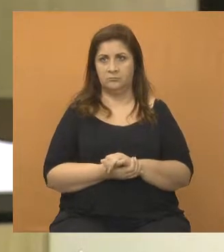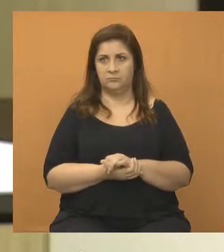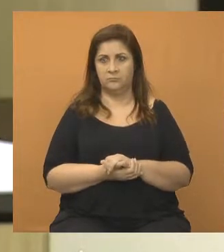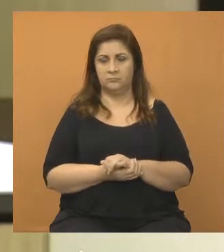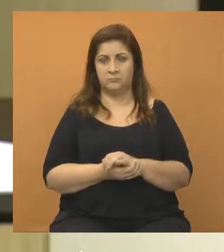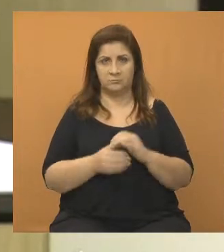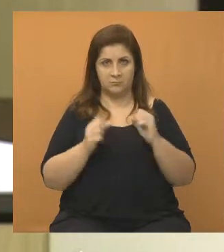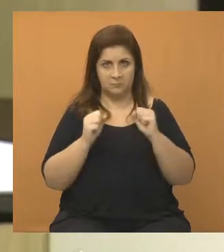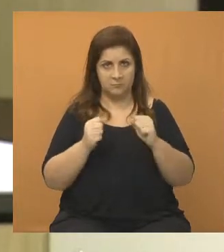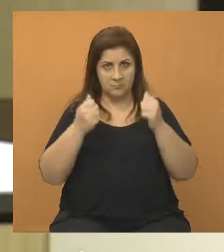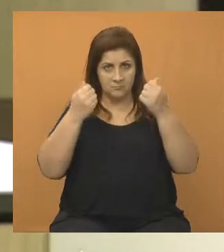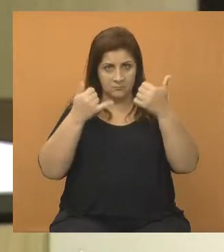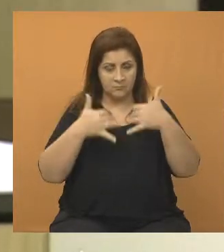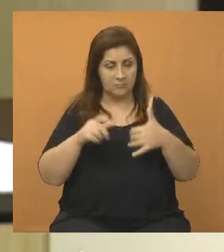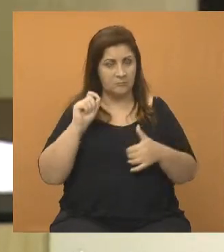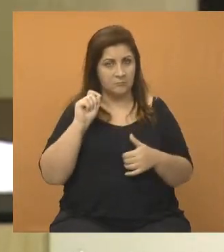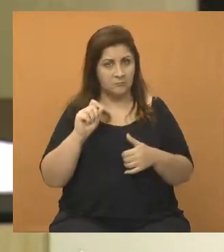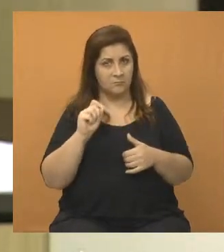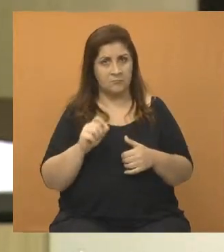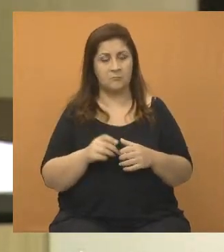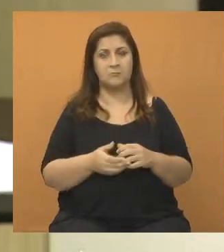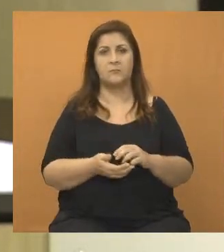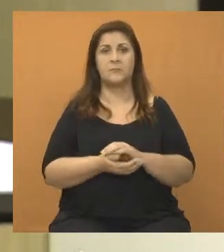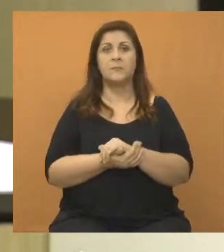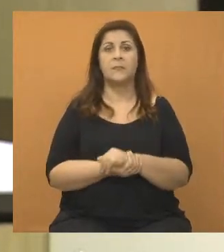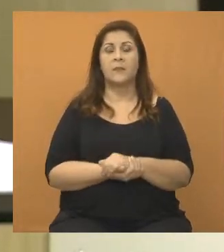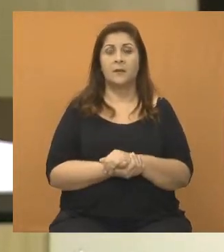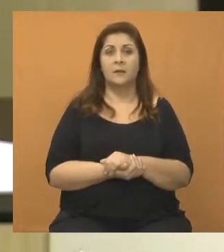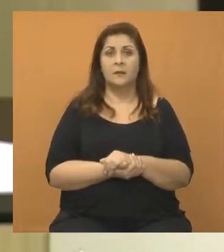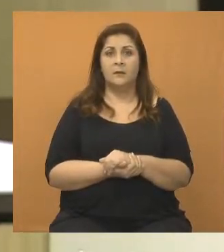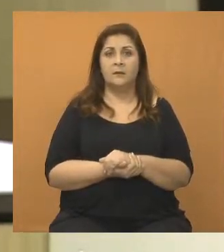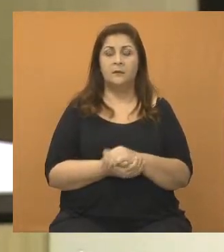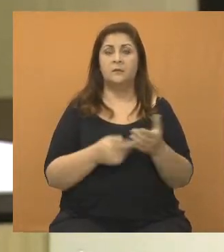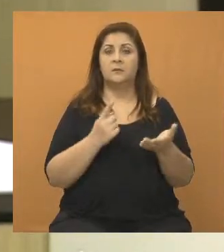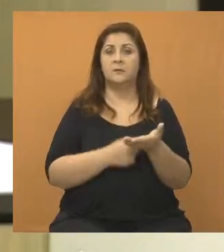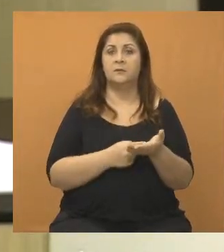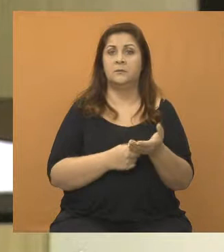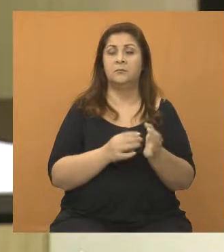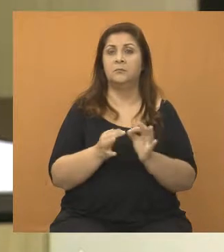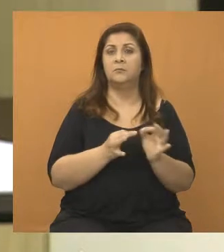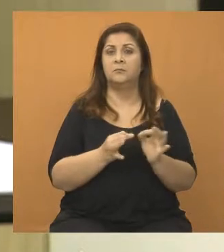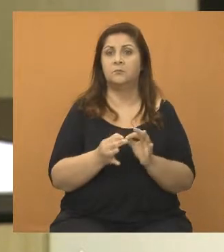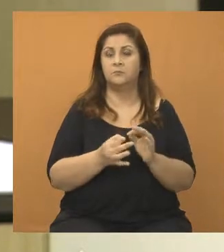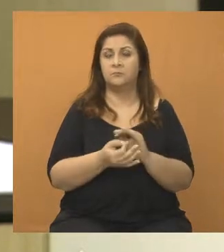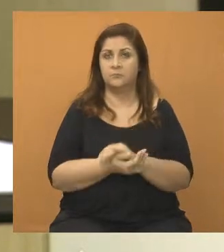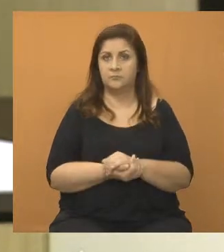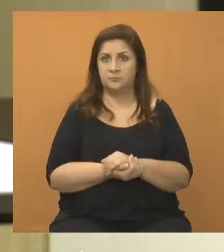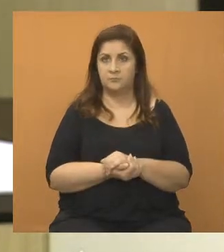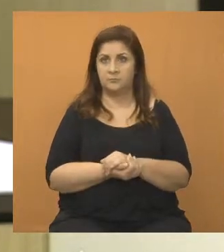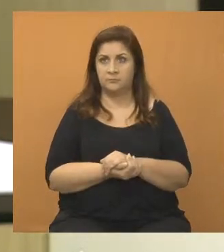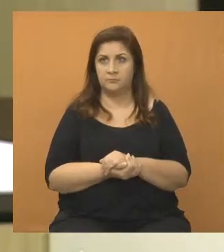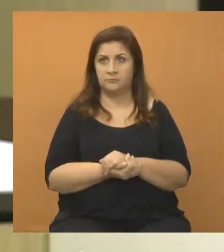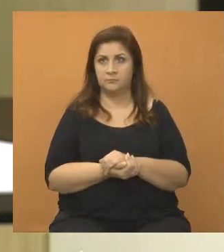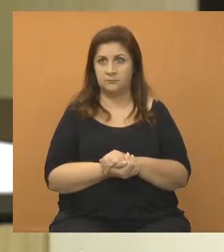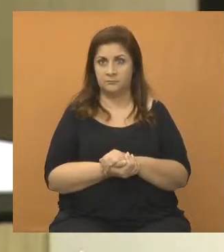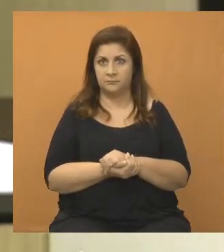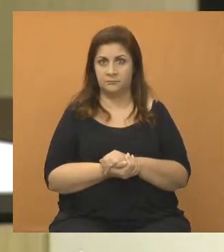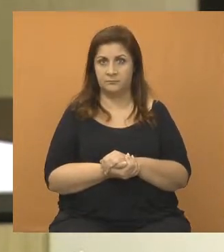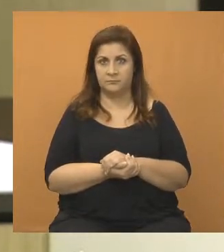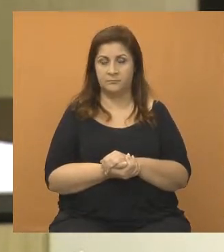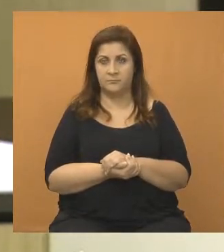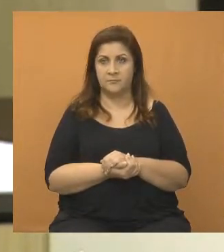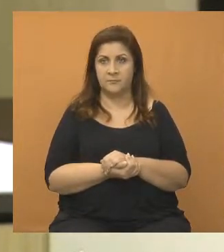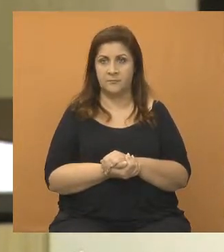você falar para a gente, nesses projetos estruturantes aqui descrito, fora esses serviços